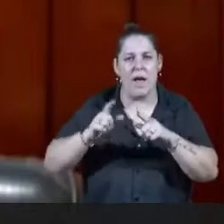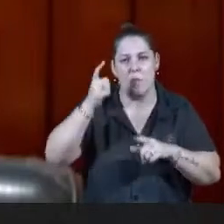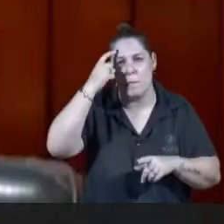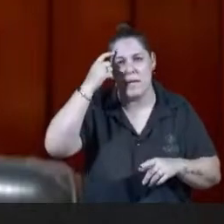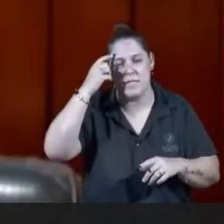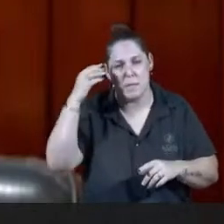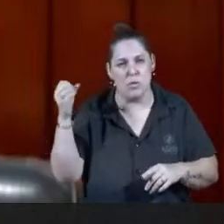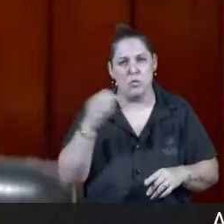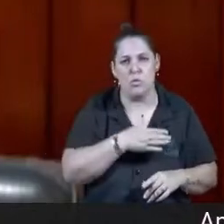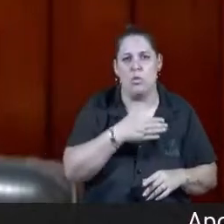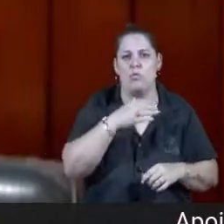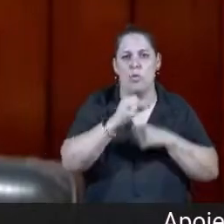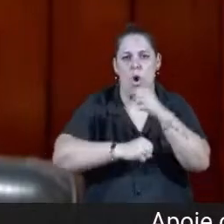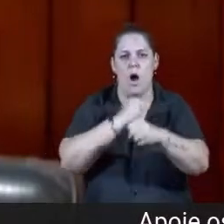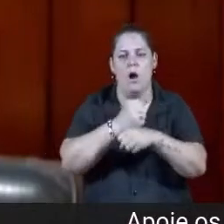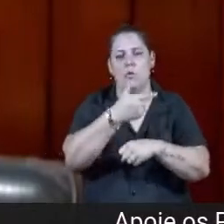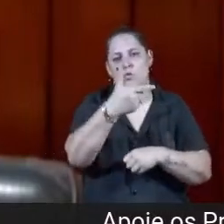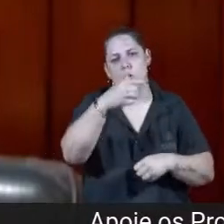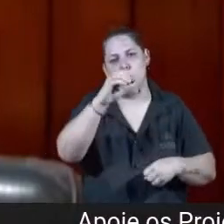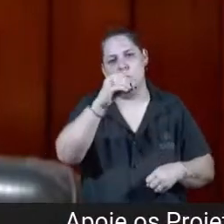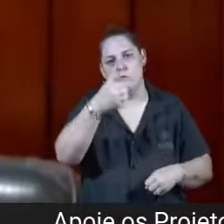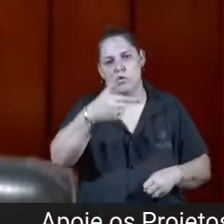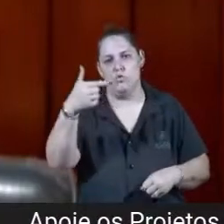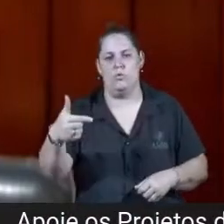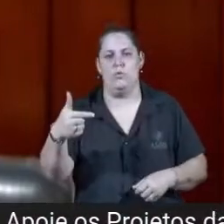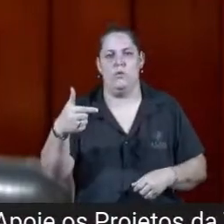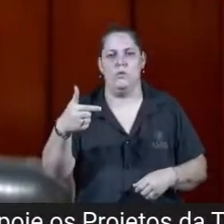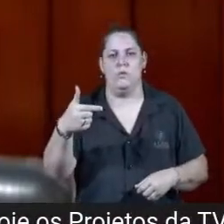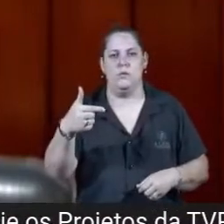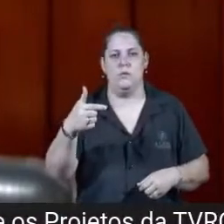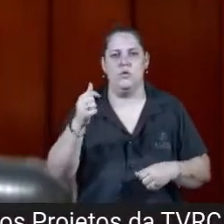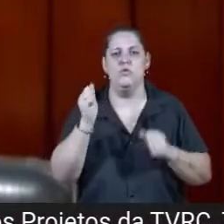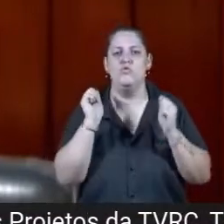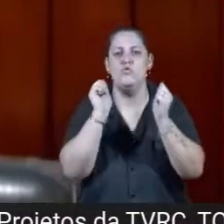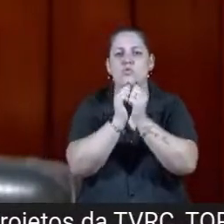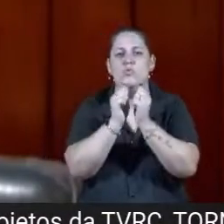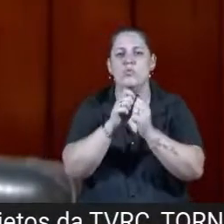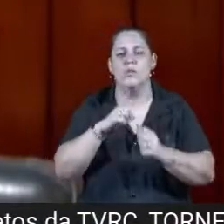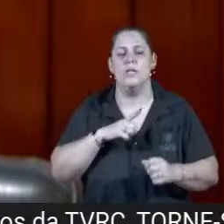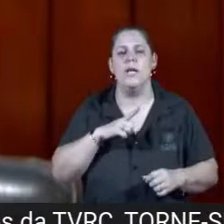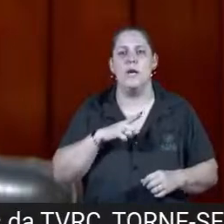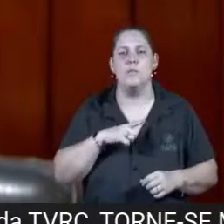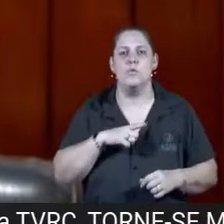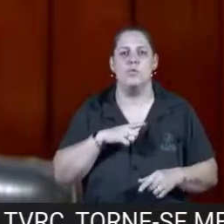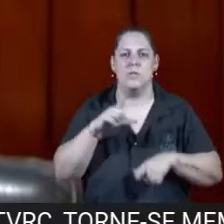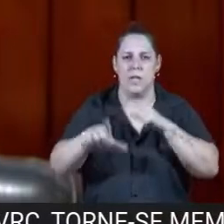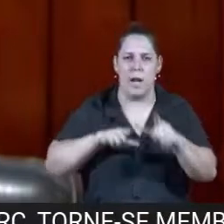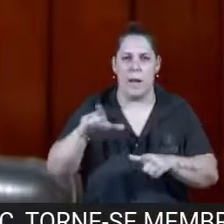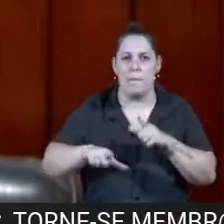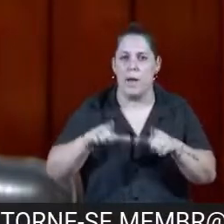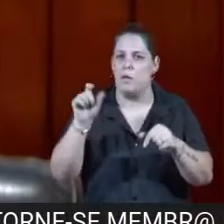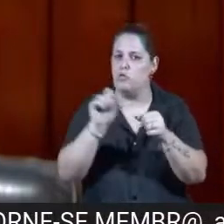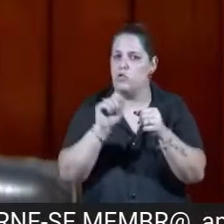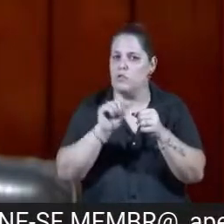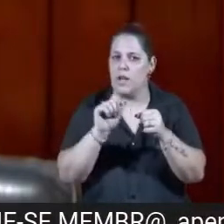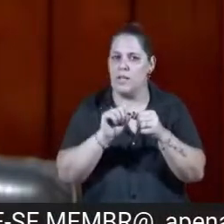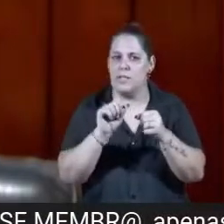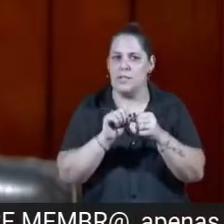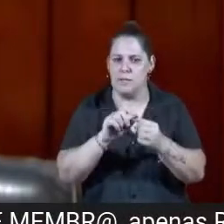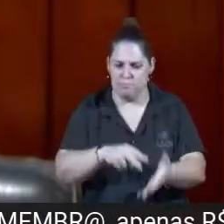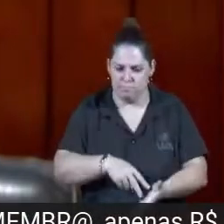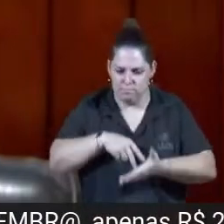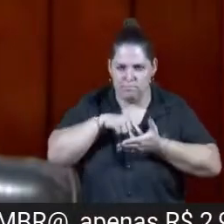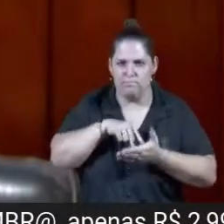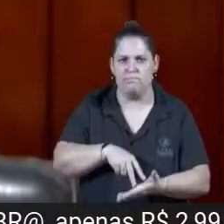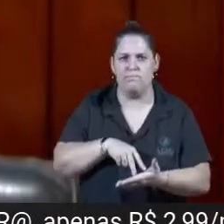de 2022. Esse ano de 2022, ao mesmo tempo que nós temos a tarefa de fazer a